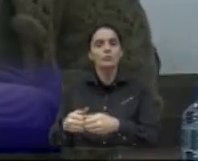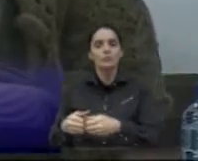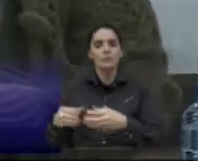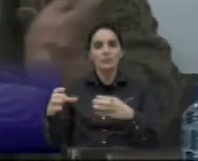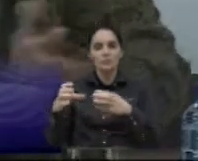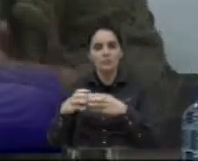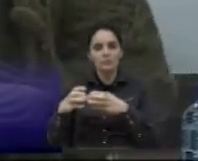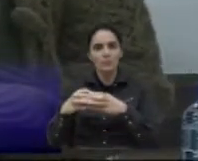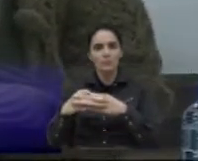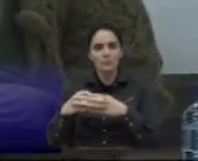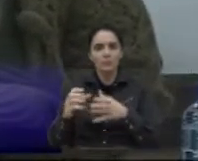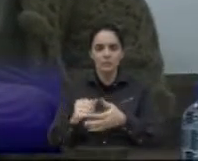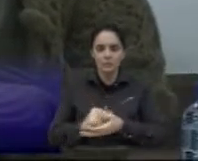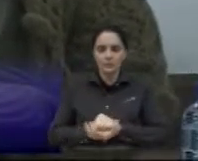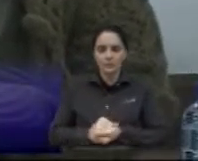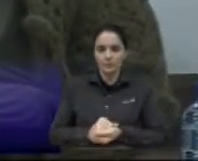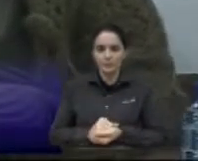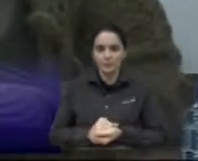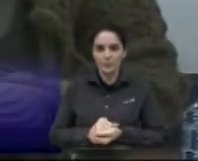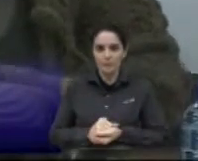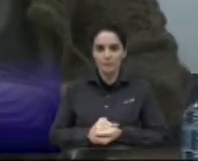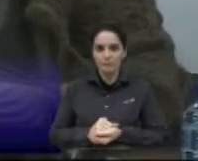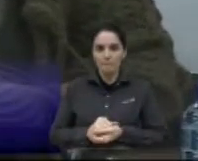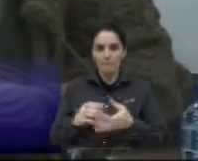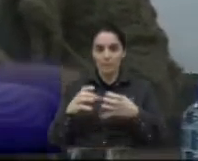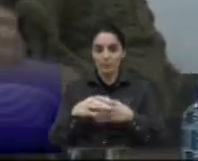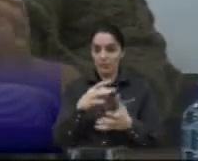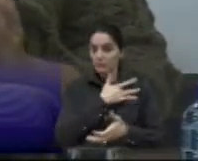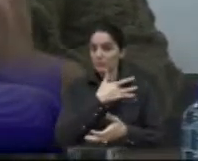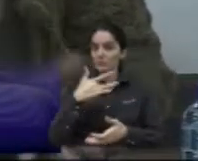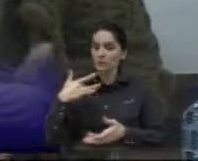dessa emenda da Comissão de Saúde